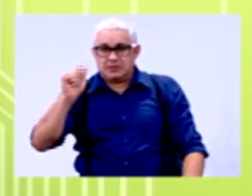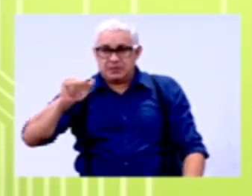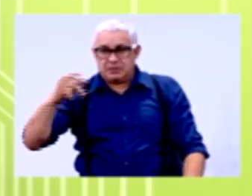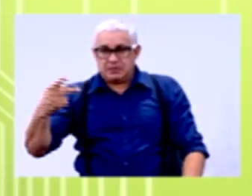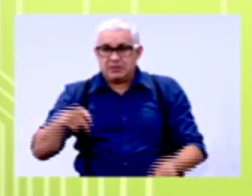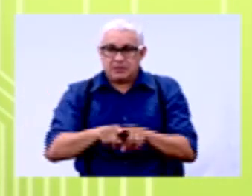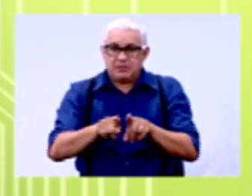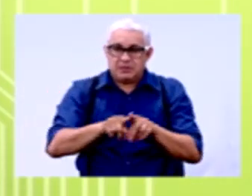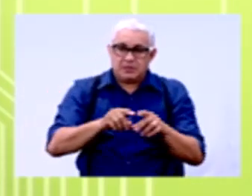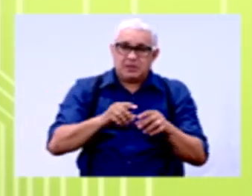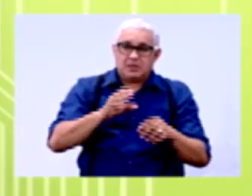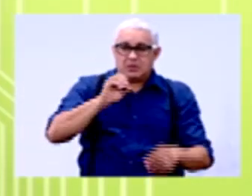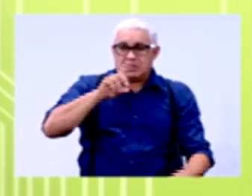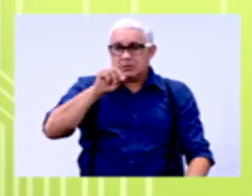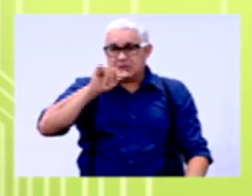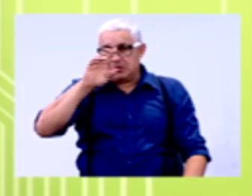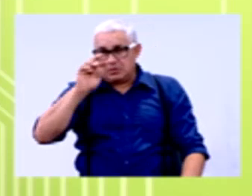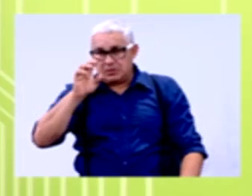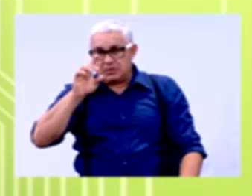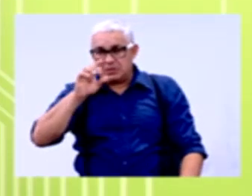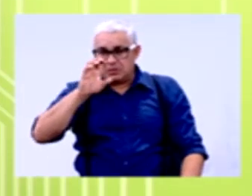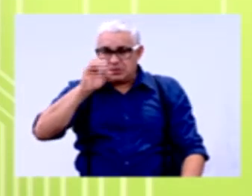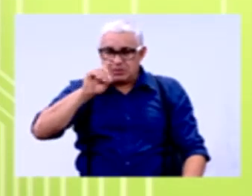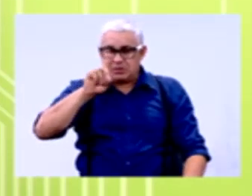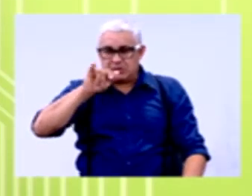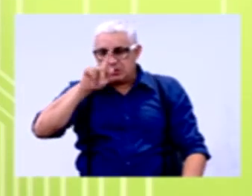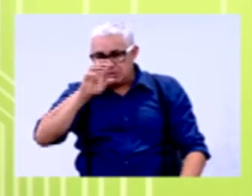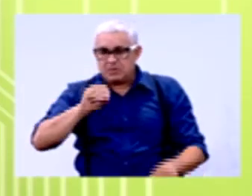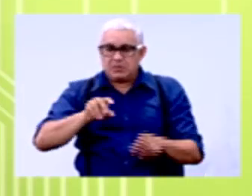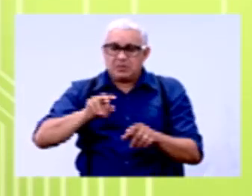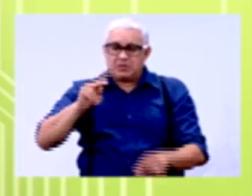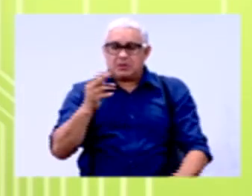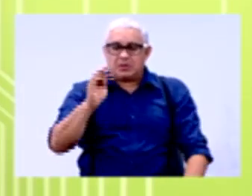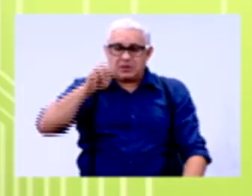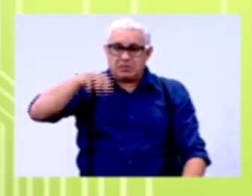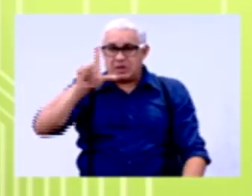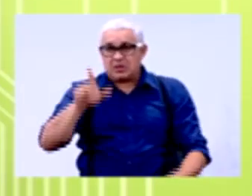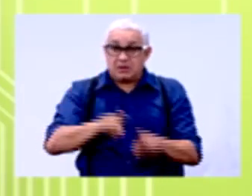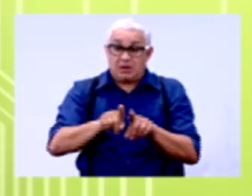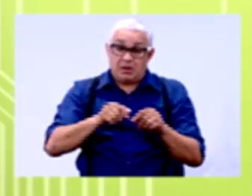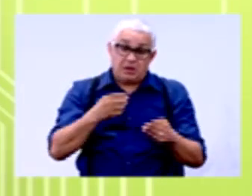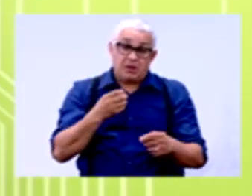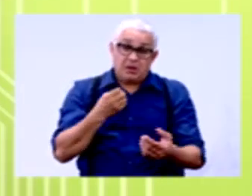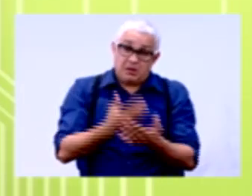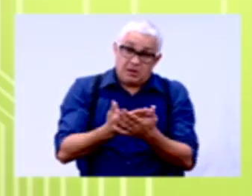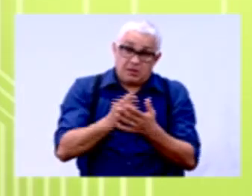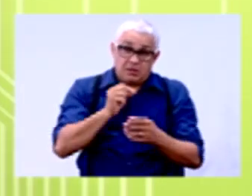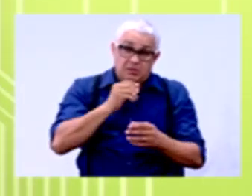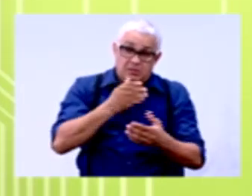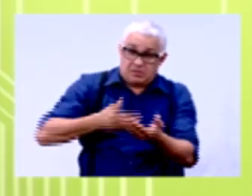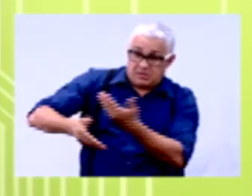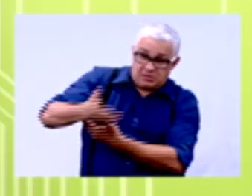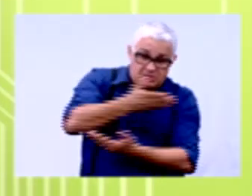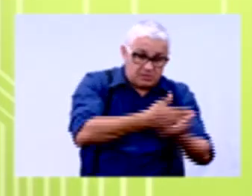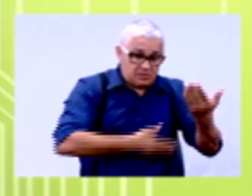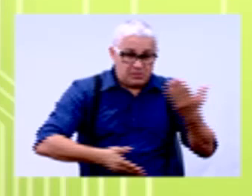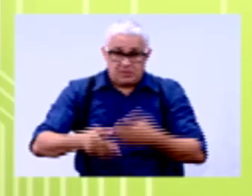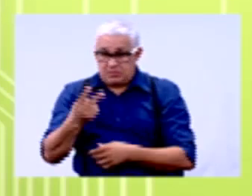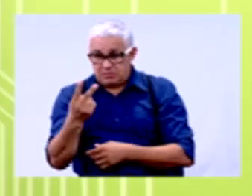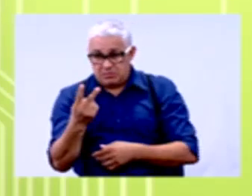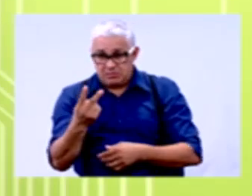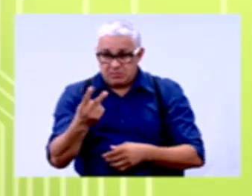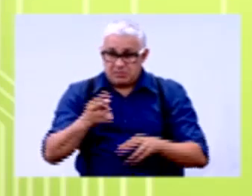nosso código HTML, ele nos ajuda a trabalhar nessa situação. Então a gente viu essa integração entre esses dois